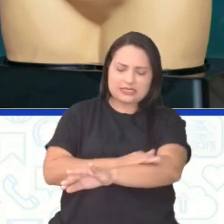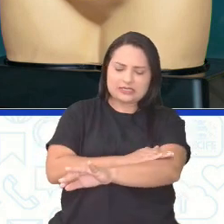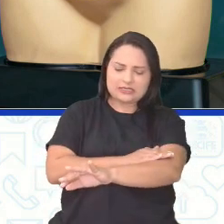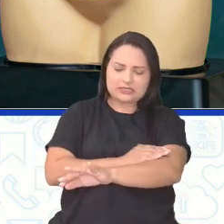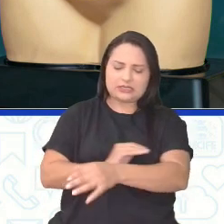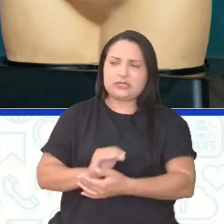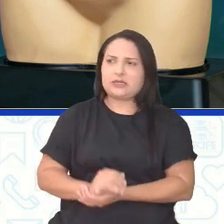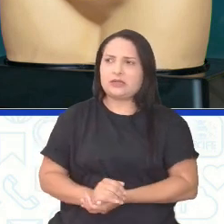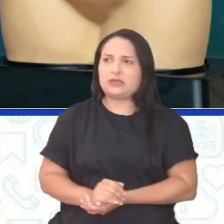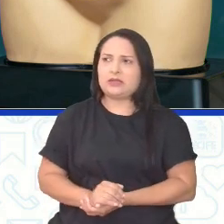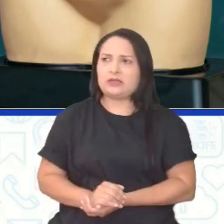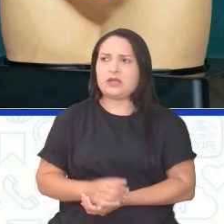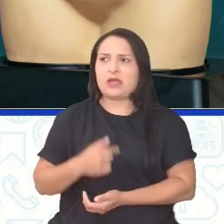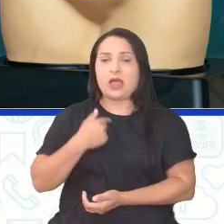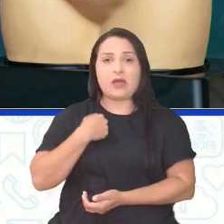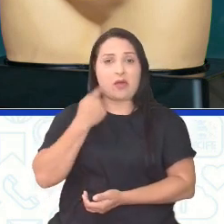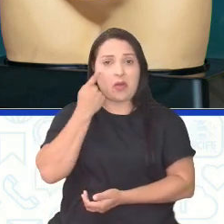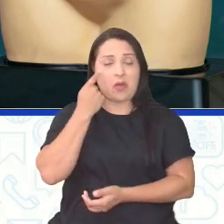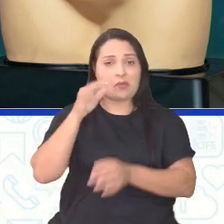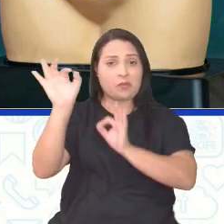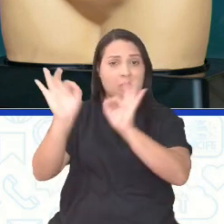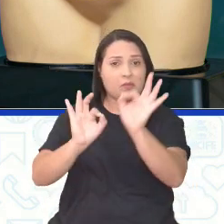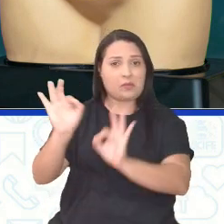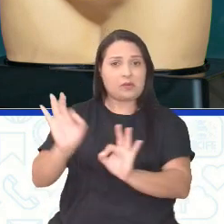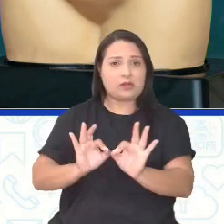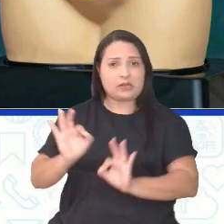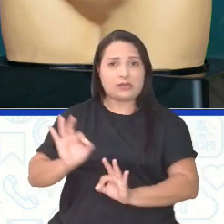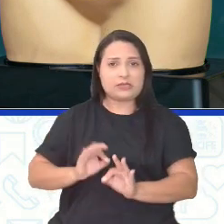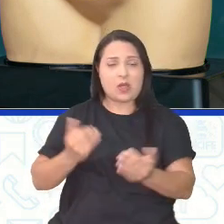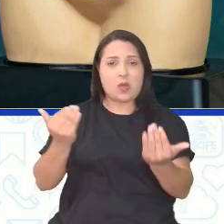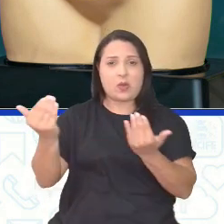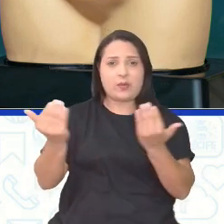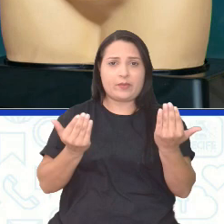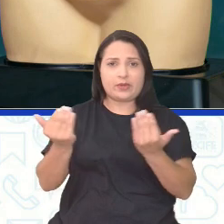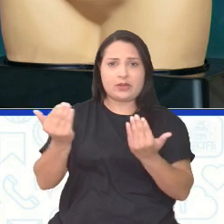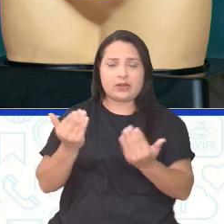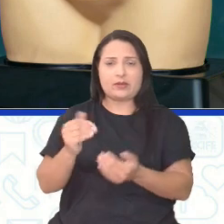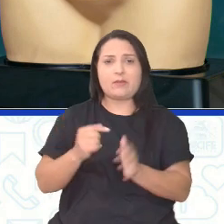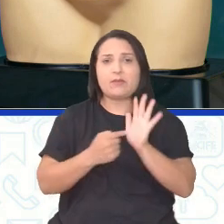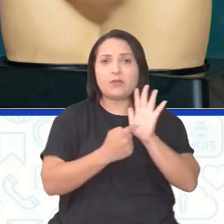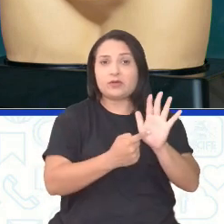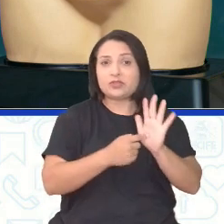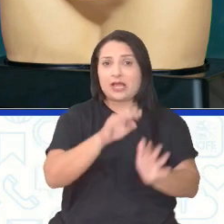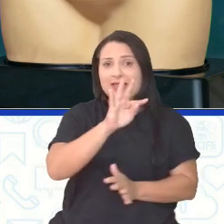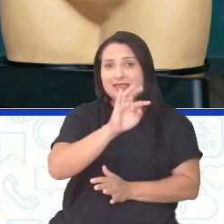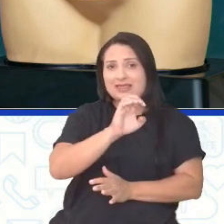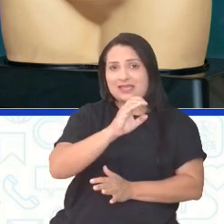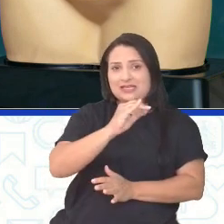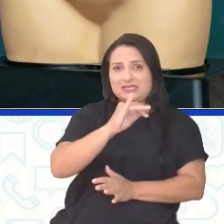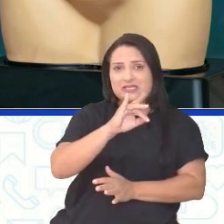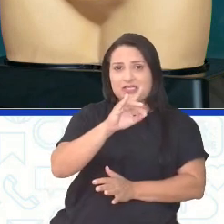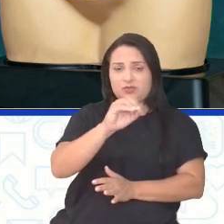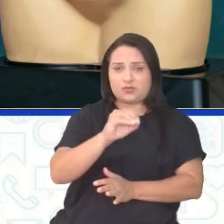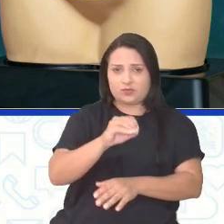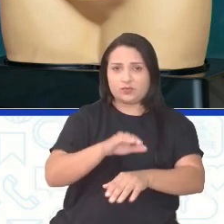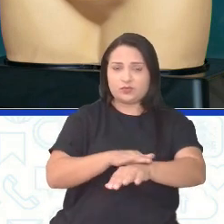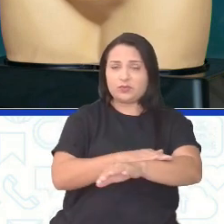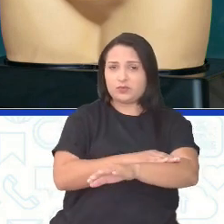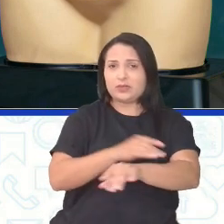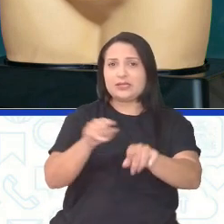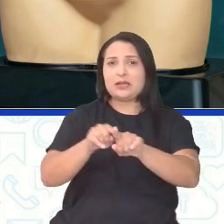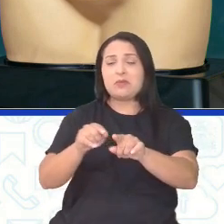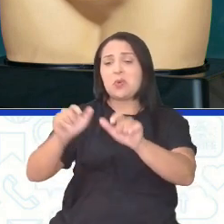mostrar órgãos. Veja o que eu preparei para vocês para fazer a comparação. Mostrar o tecido, mas mostrar em que órgão ele está localizado,